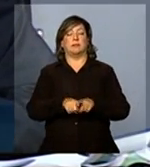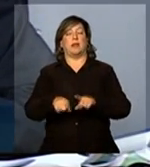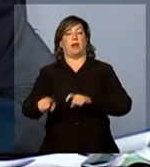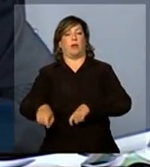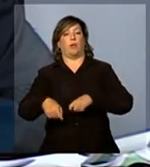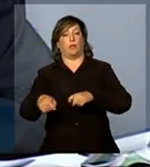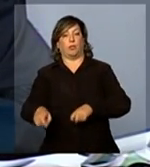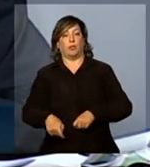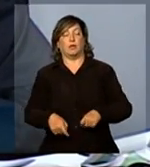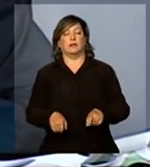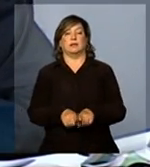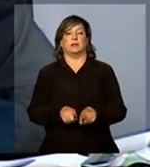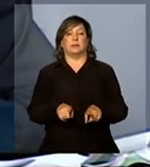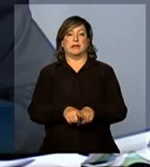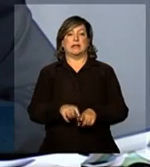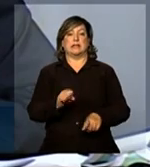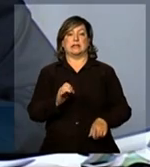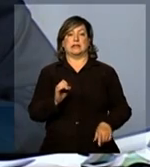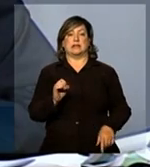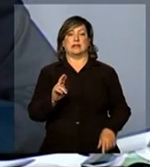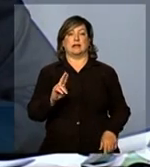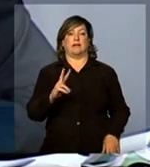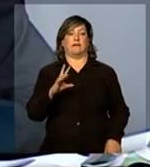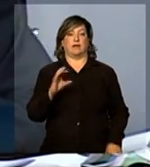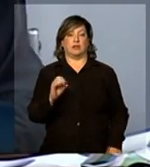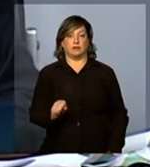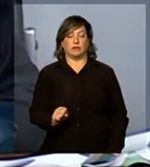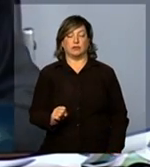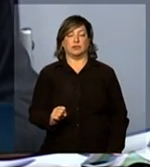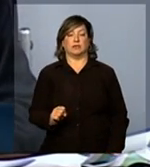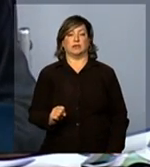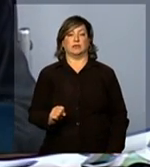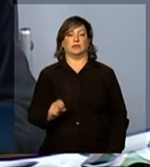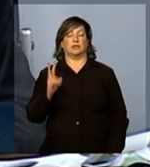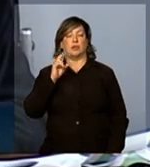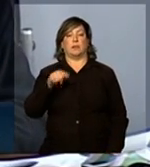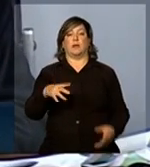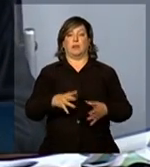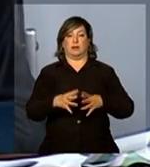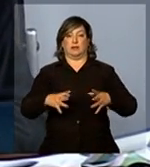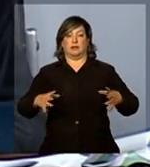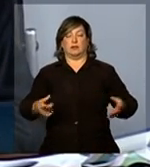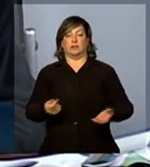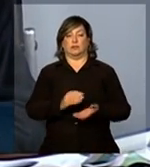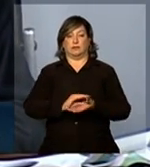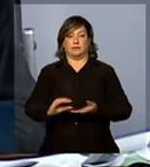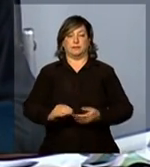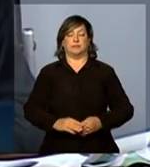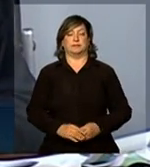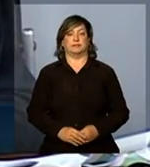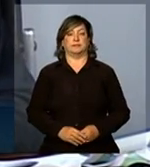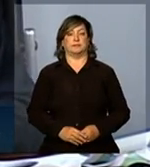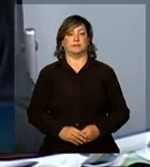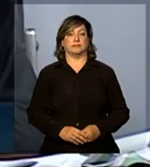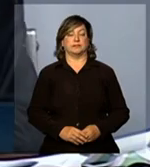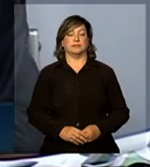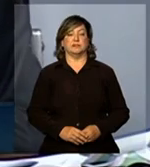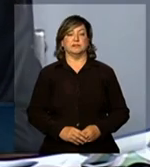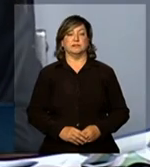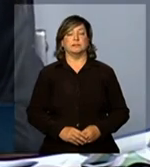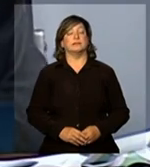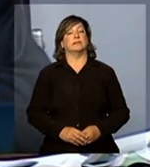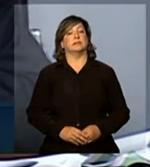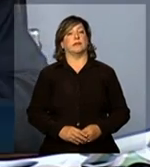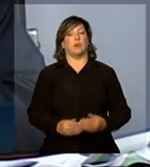agricultura, quanto nos serviços, em função desse crescimento do investimento. Em